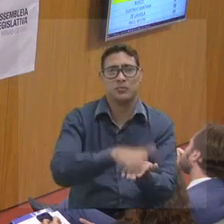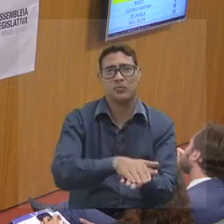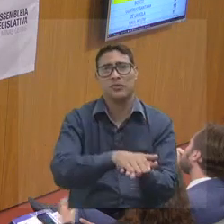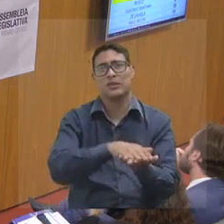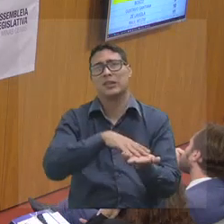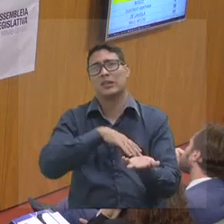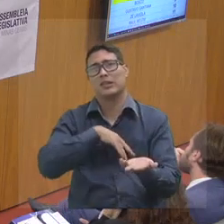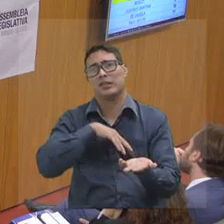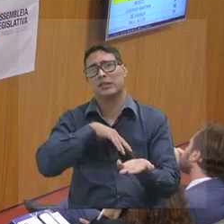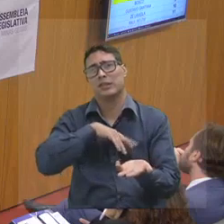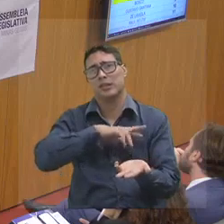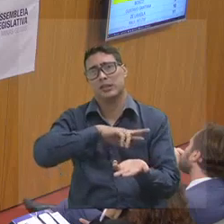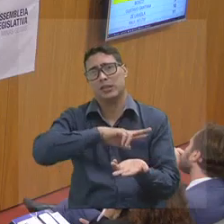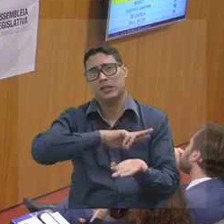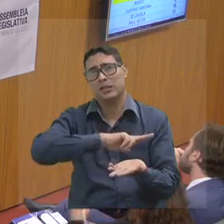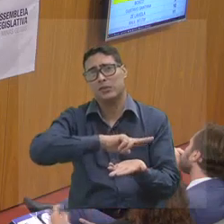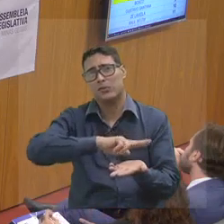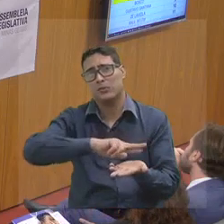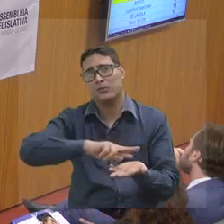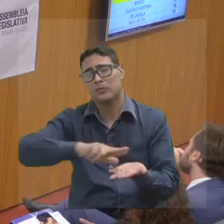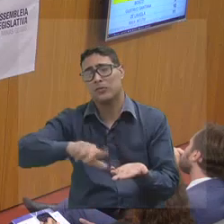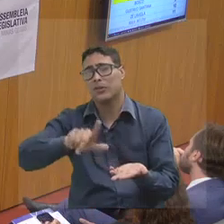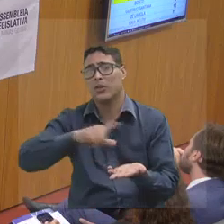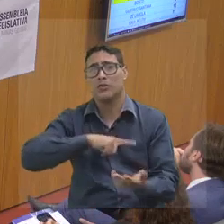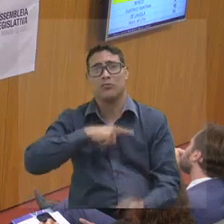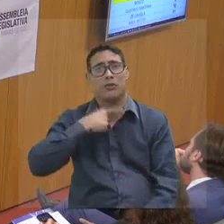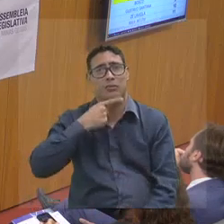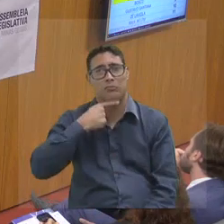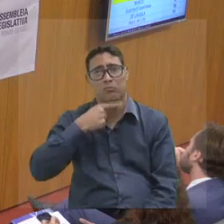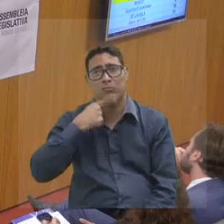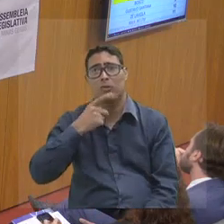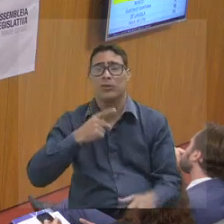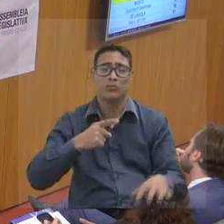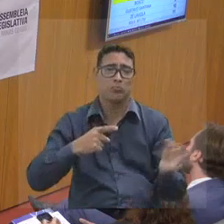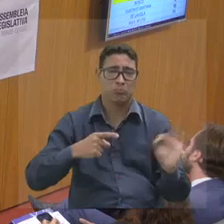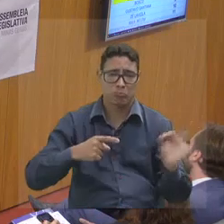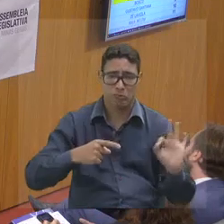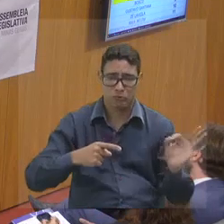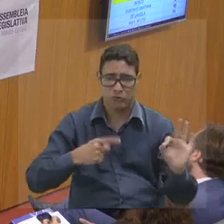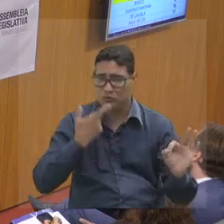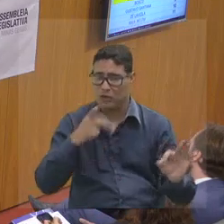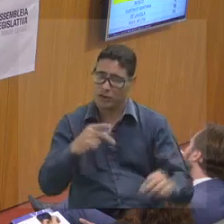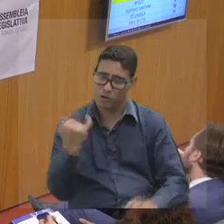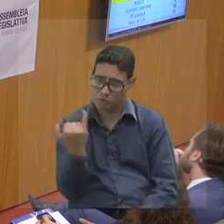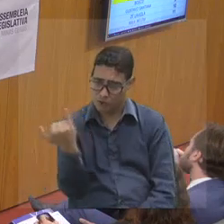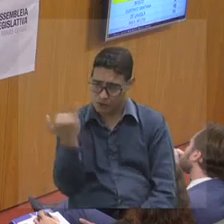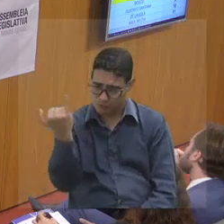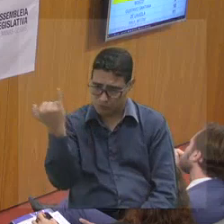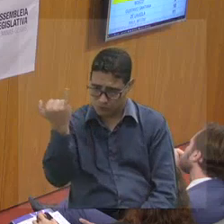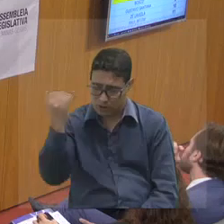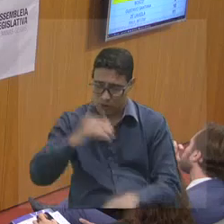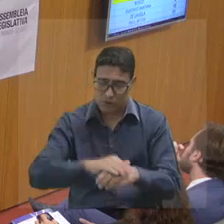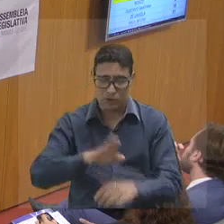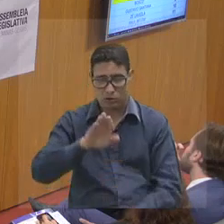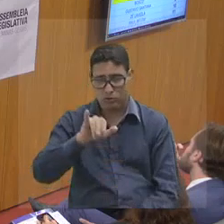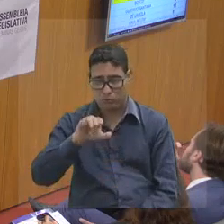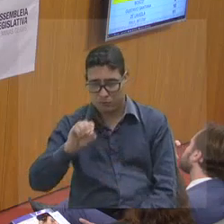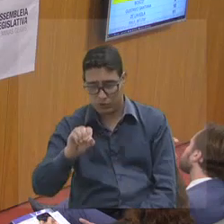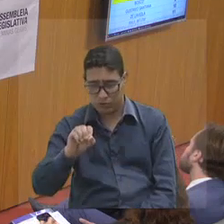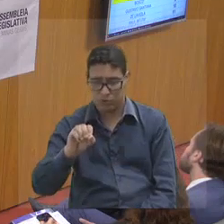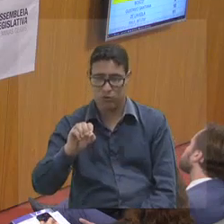assim não tenho dúvida que será de uma importância muito grande os Bills fertilizantes